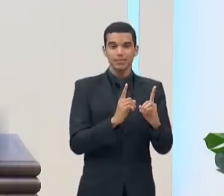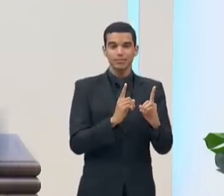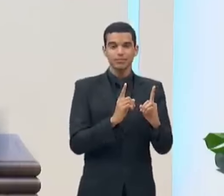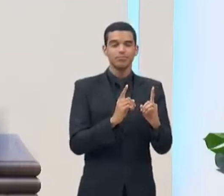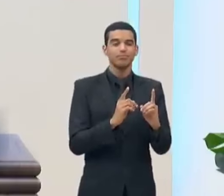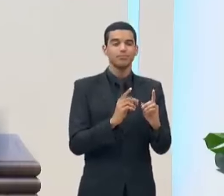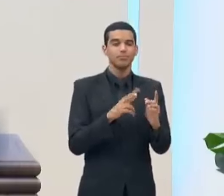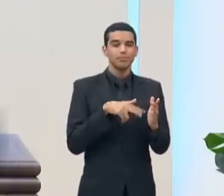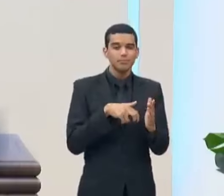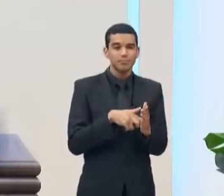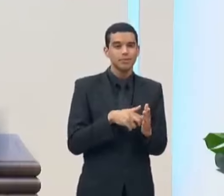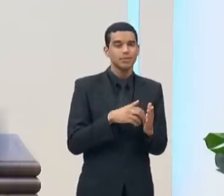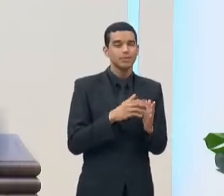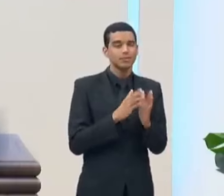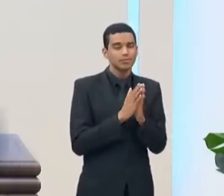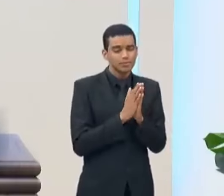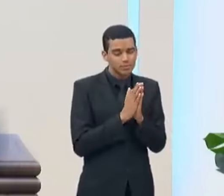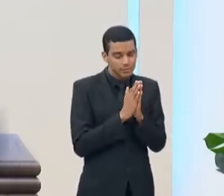seu coração, rapaz.